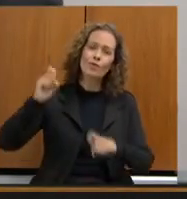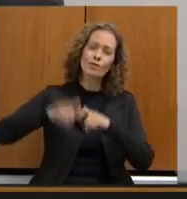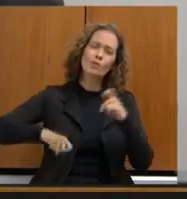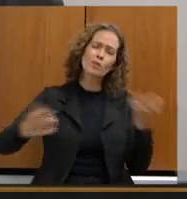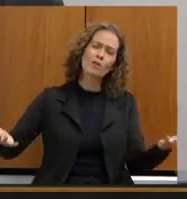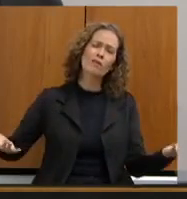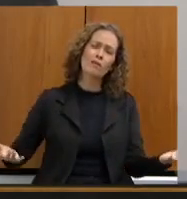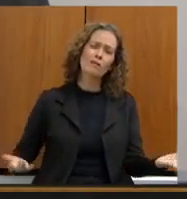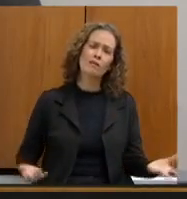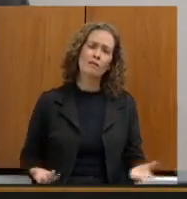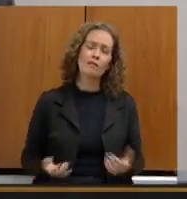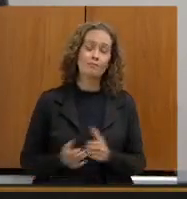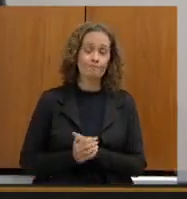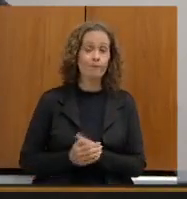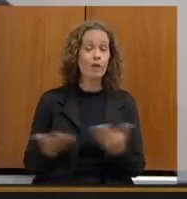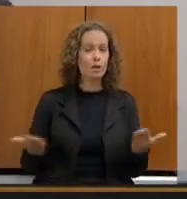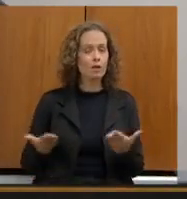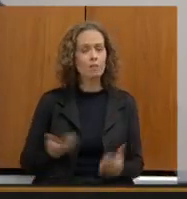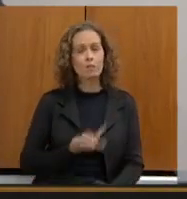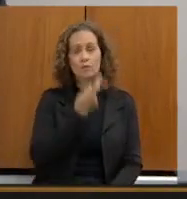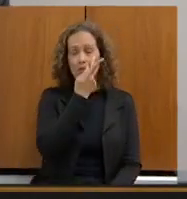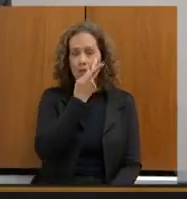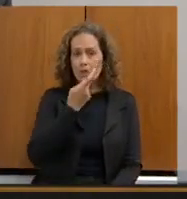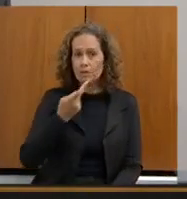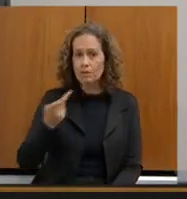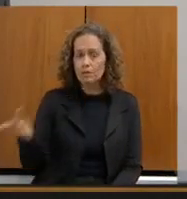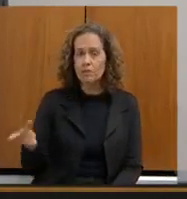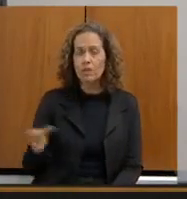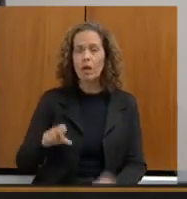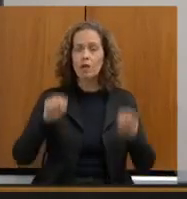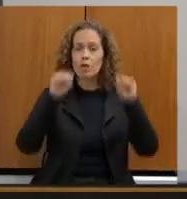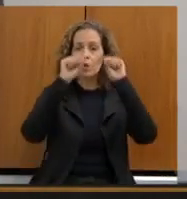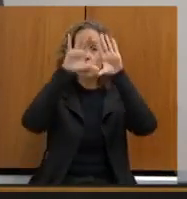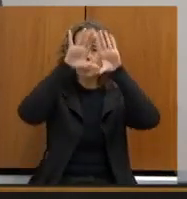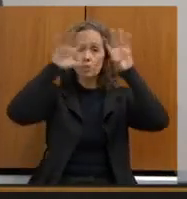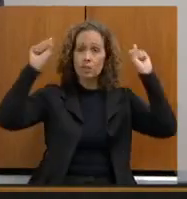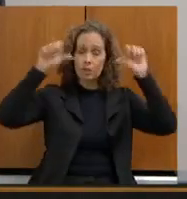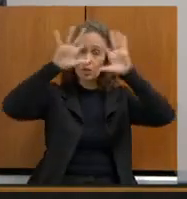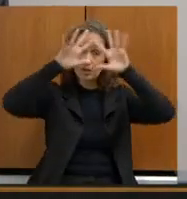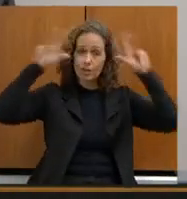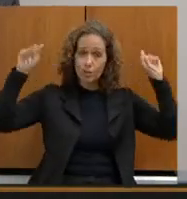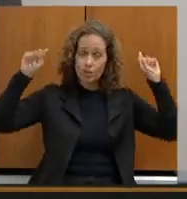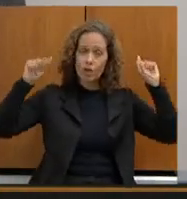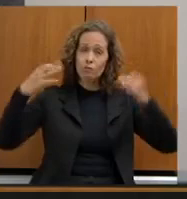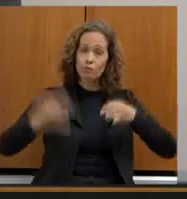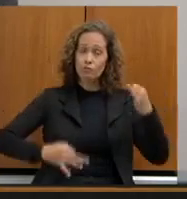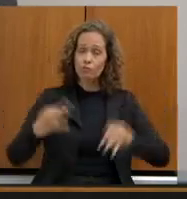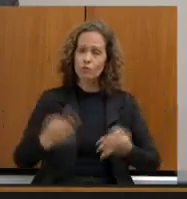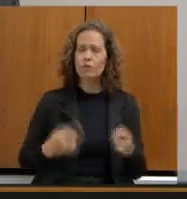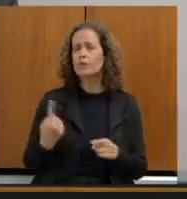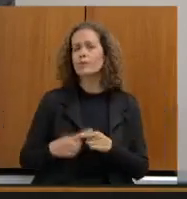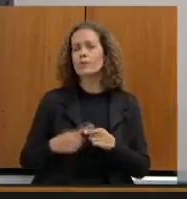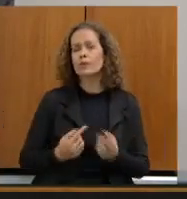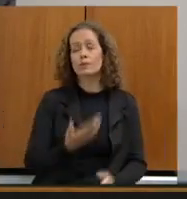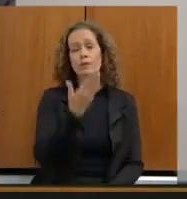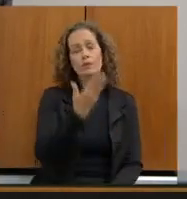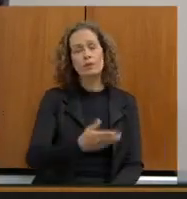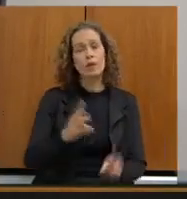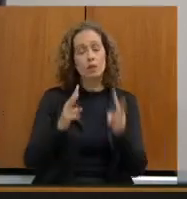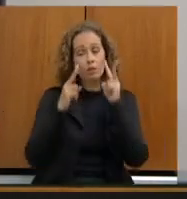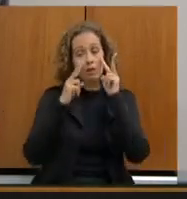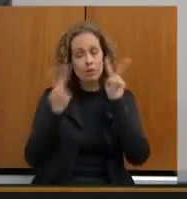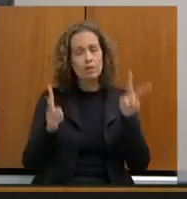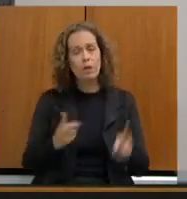agora visitar o procurador-geral de justiça e eu faço um apelo ao Senhor porque o Senhor tem uma visão semelhante a nós nesse aspecto